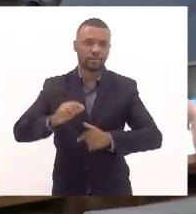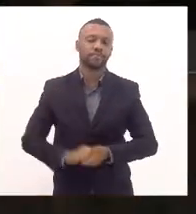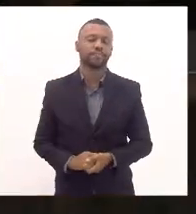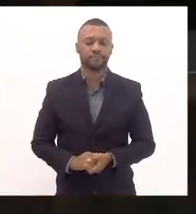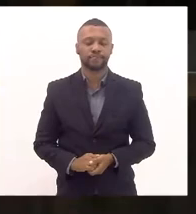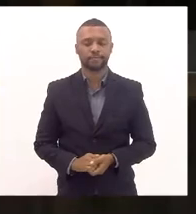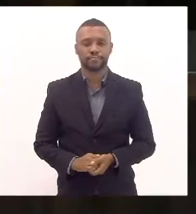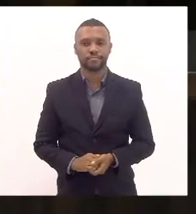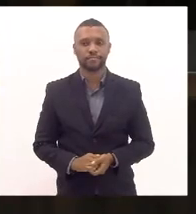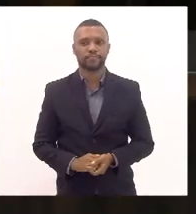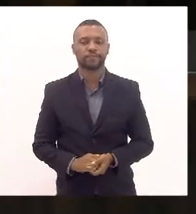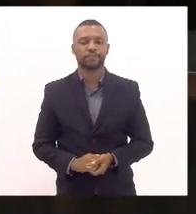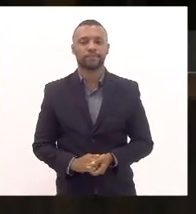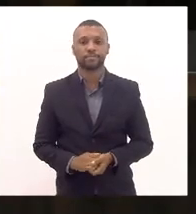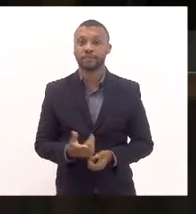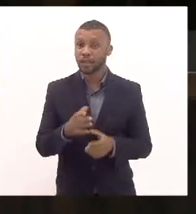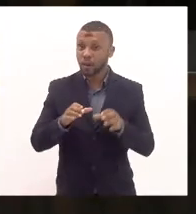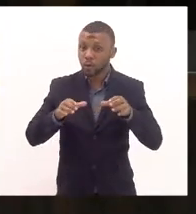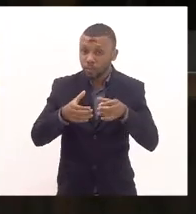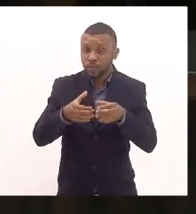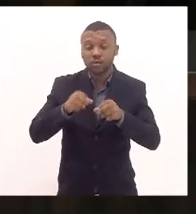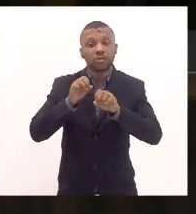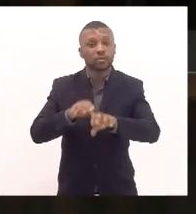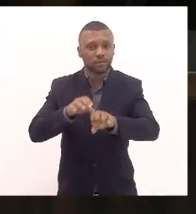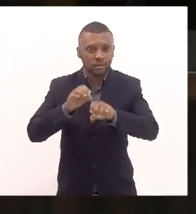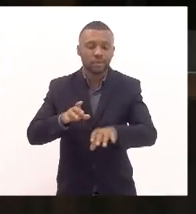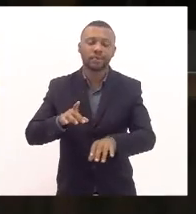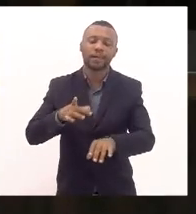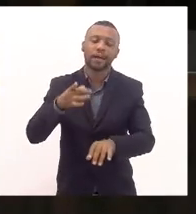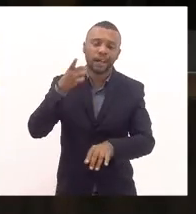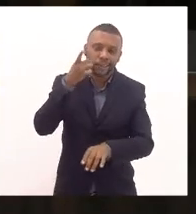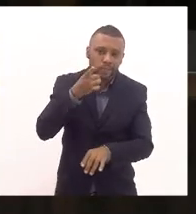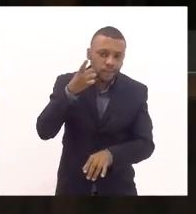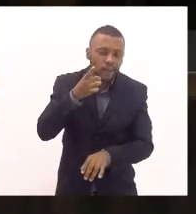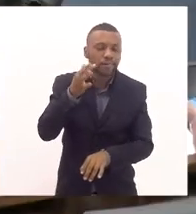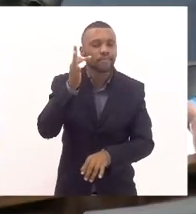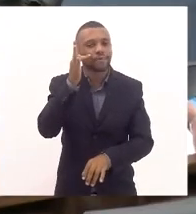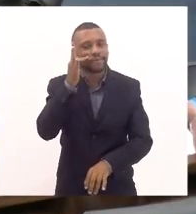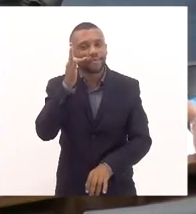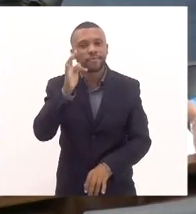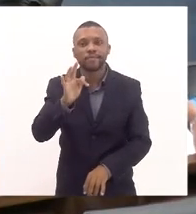e pela comissão de educação Deputado Flávio serafini